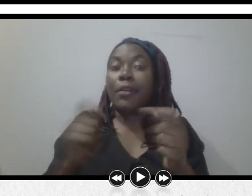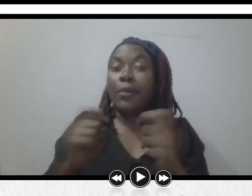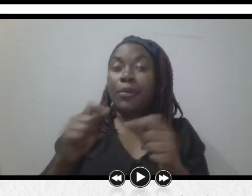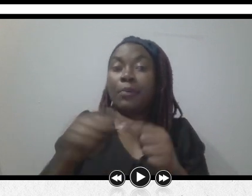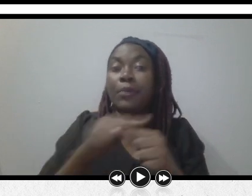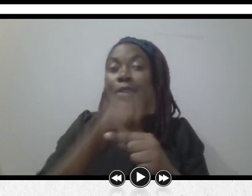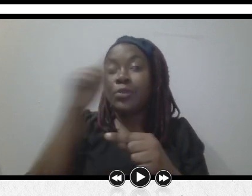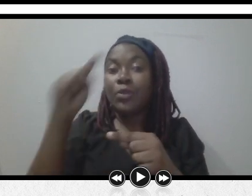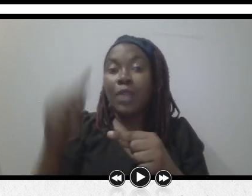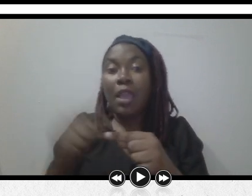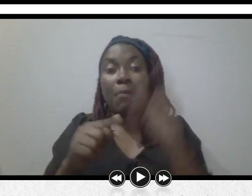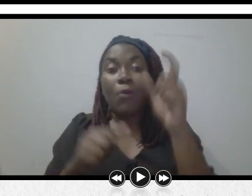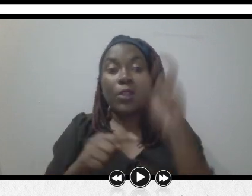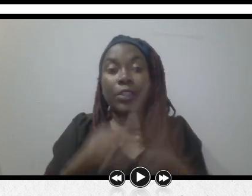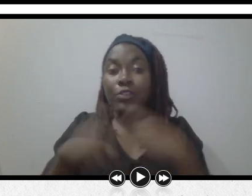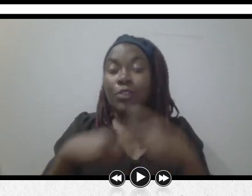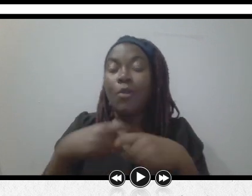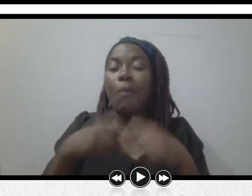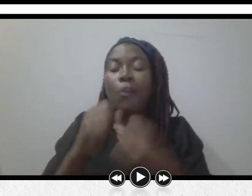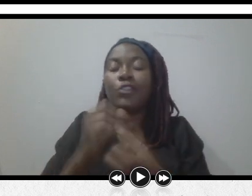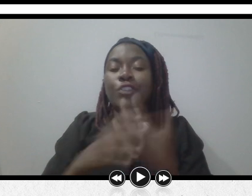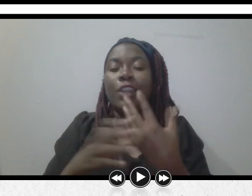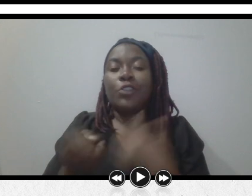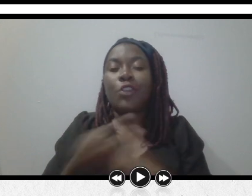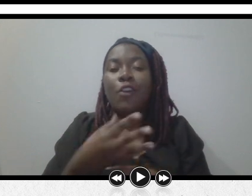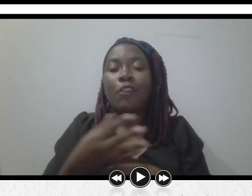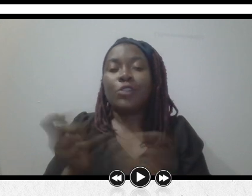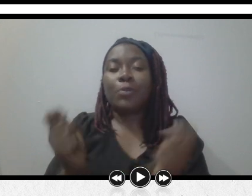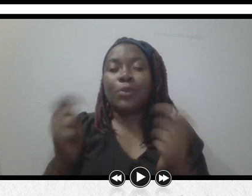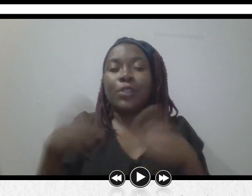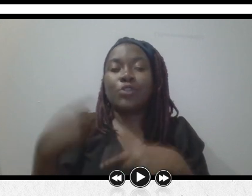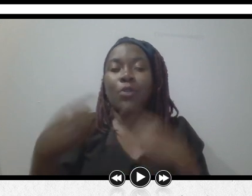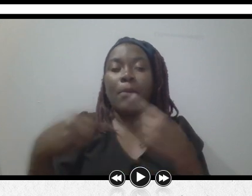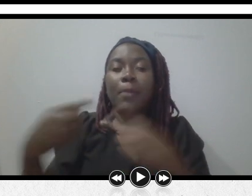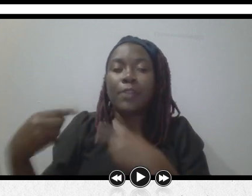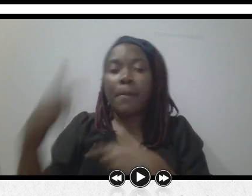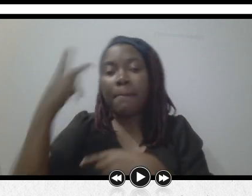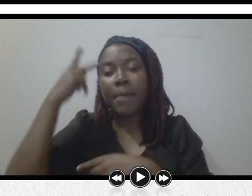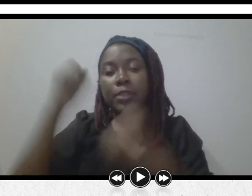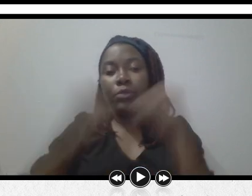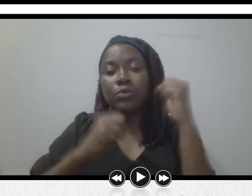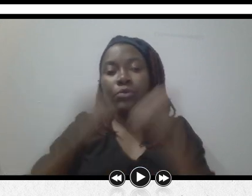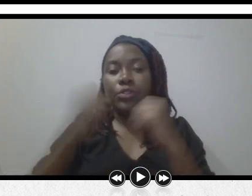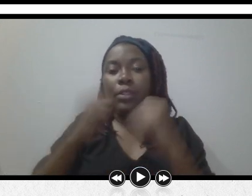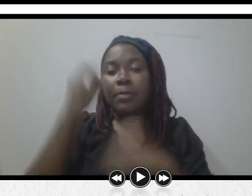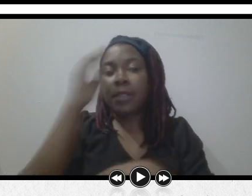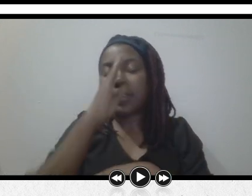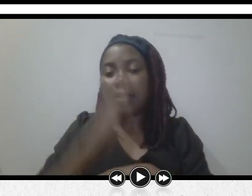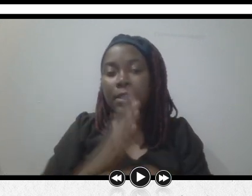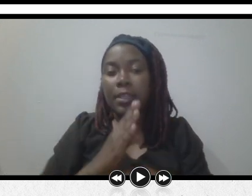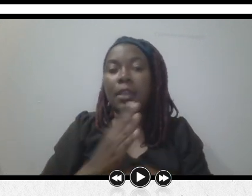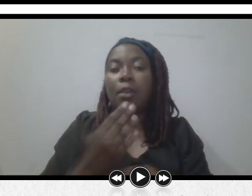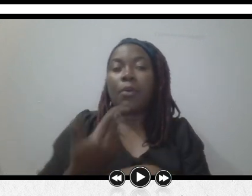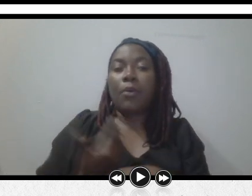consumir. Com a economia circular, os modelos de negócio podem gerar novas oportunidades e competitividade